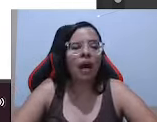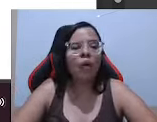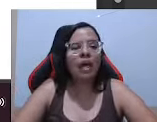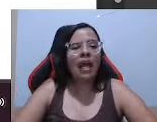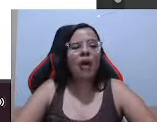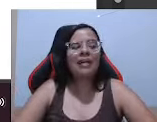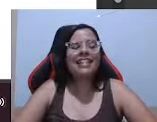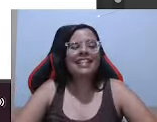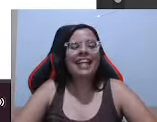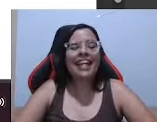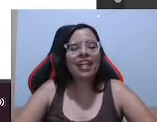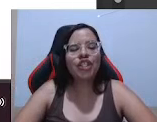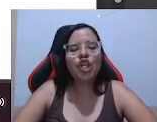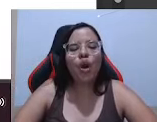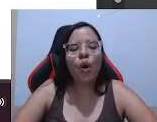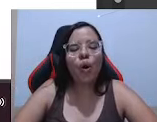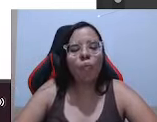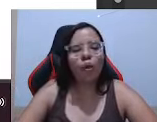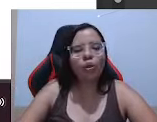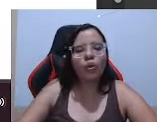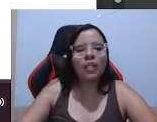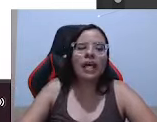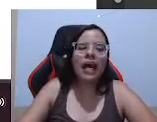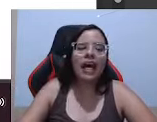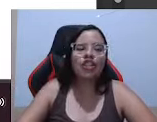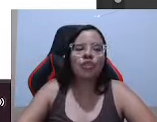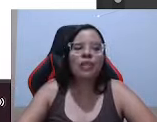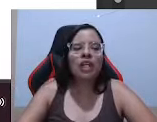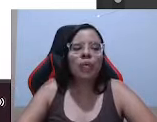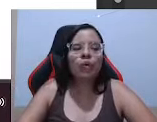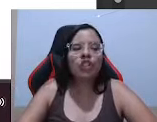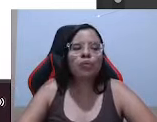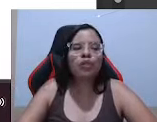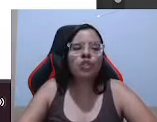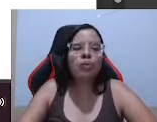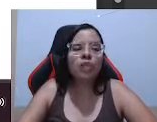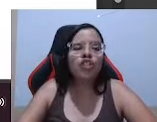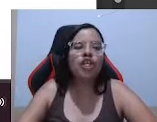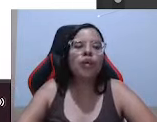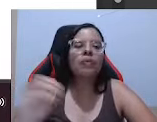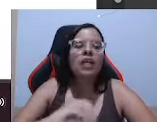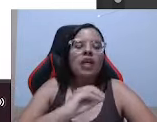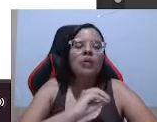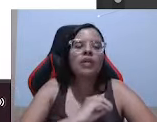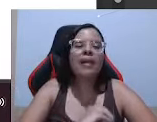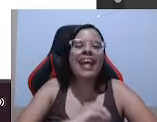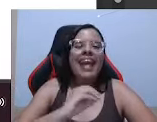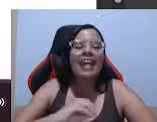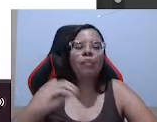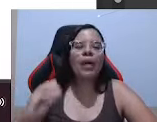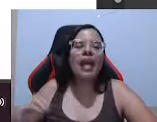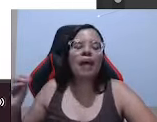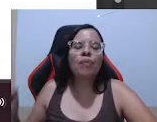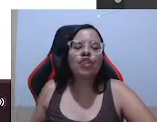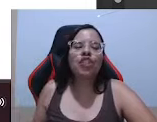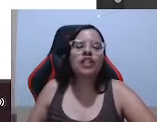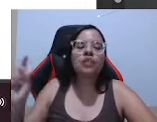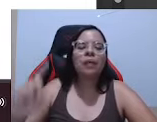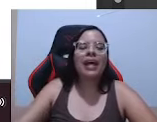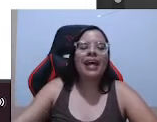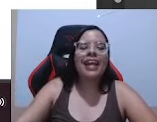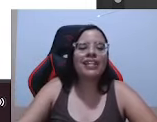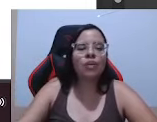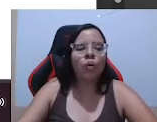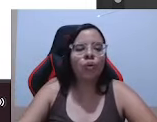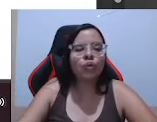no litoral, é uma excelente oportunidade. E muitas pessoas me pediram e eu também elaborei